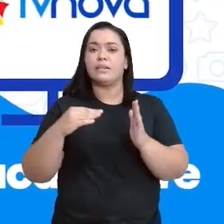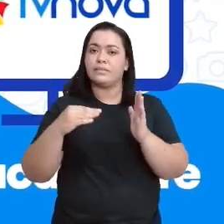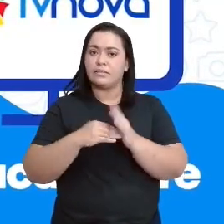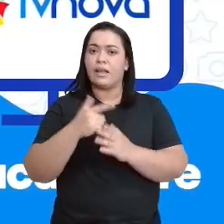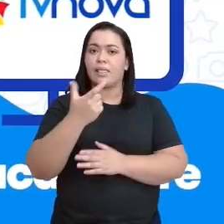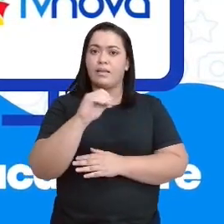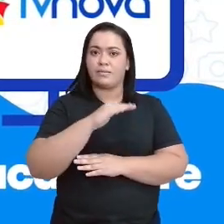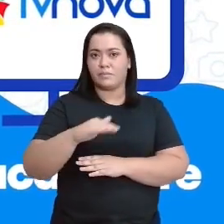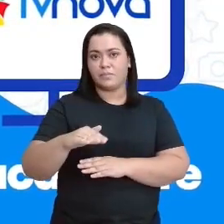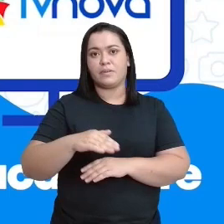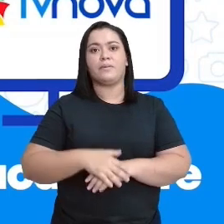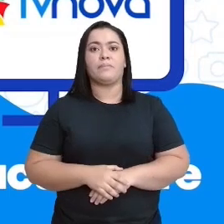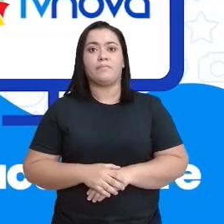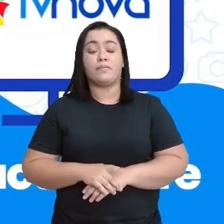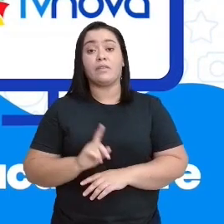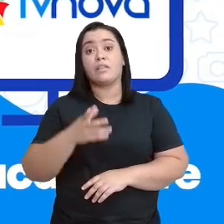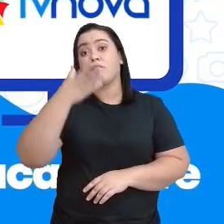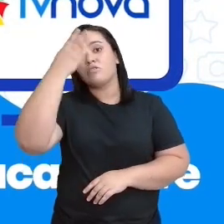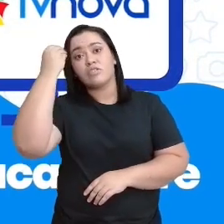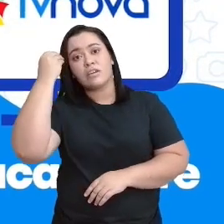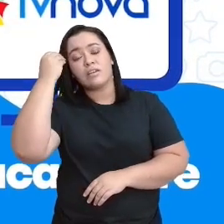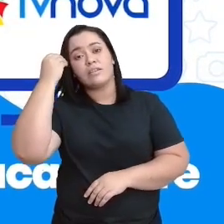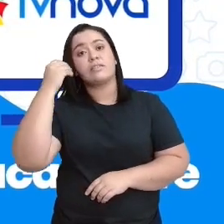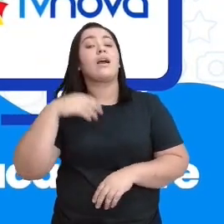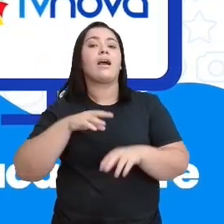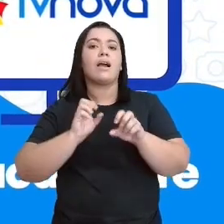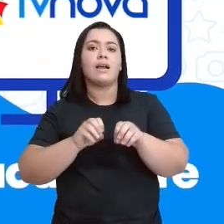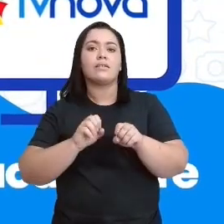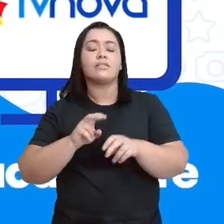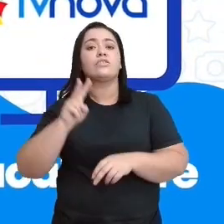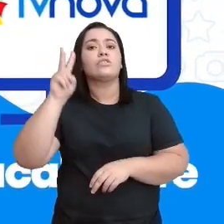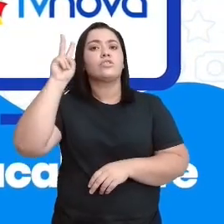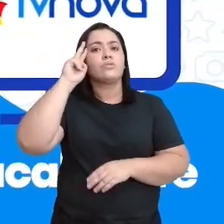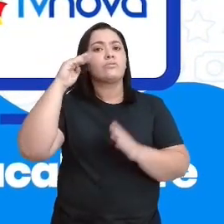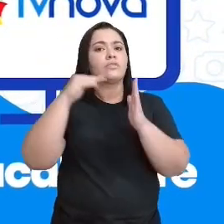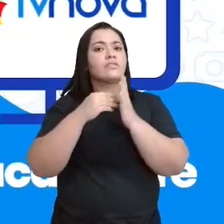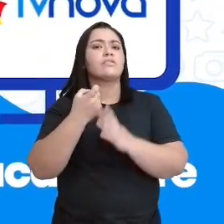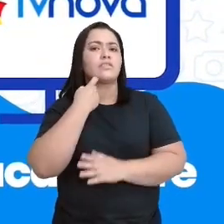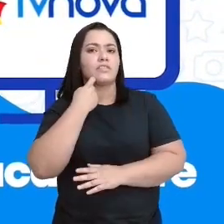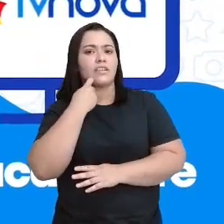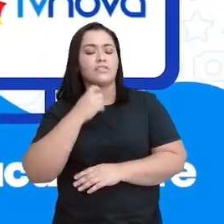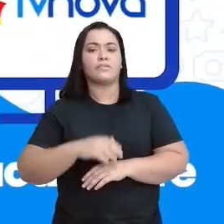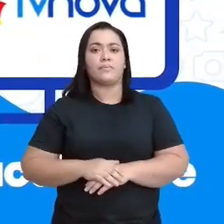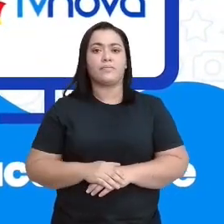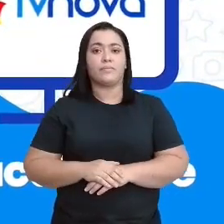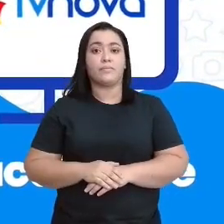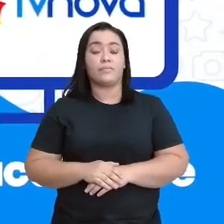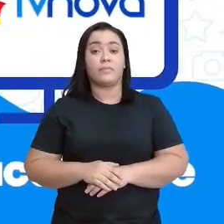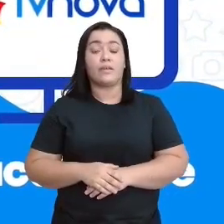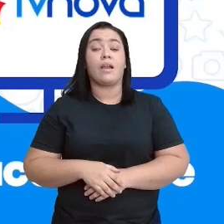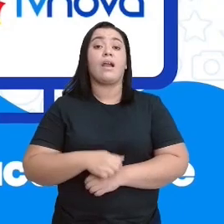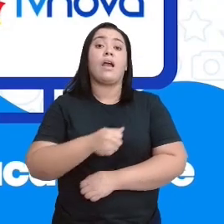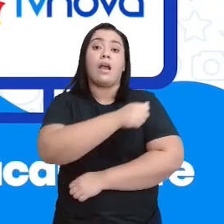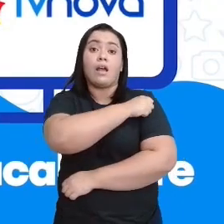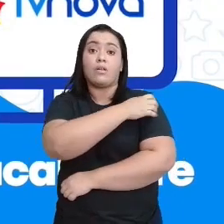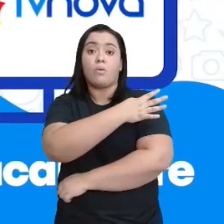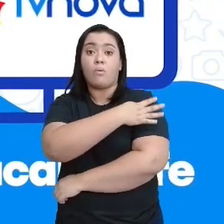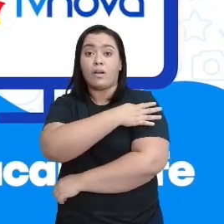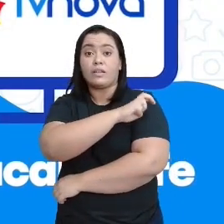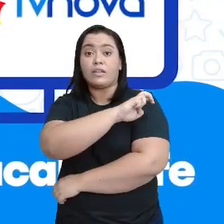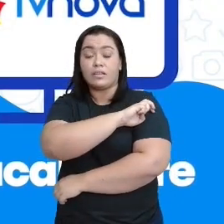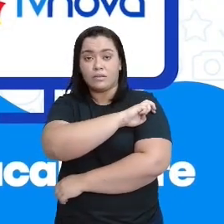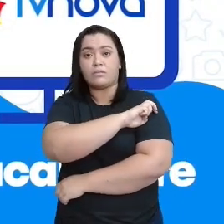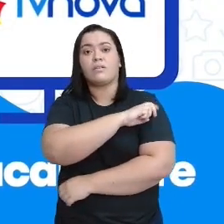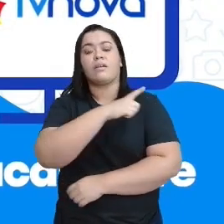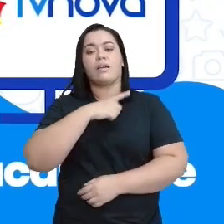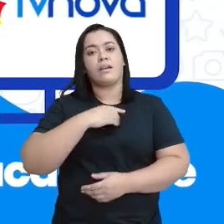às 10h30. E não esqueçam, as aulas são de segunda a sexta, tá? Já os estudantes do quarto e quinto ano do ensino fundamental,